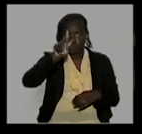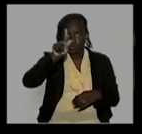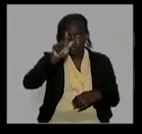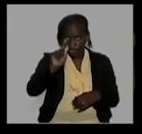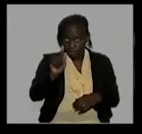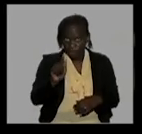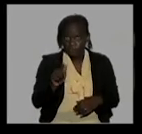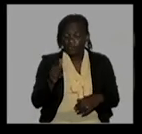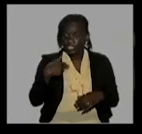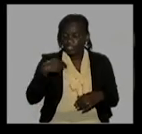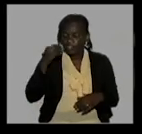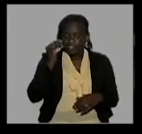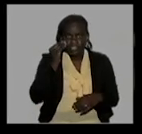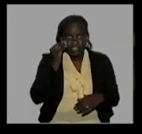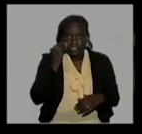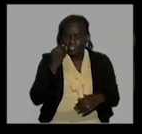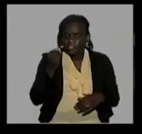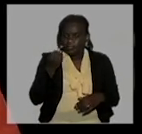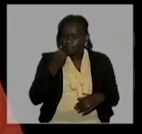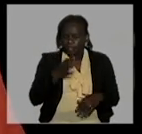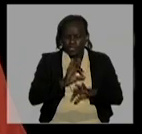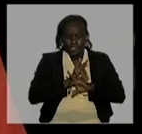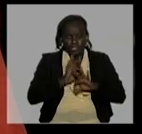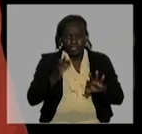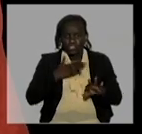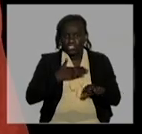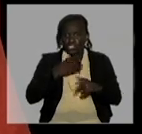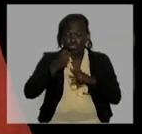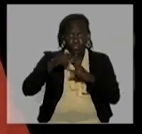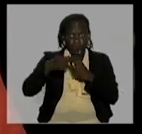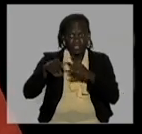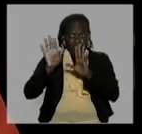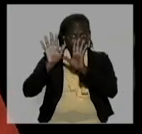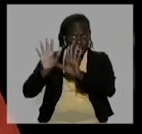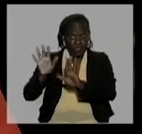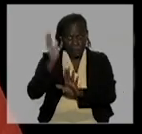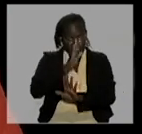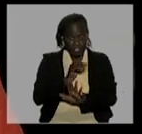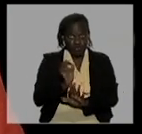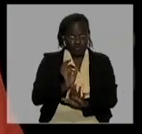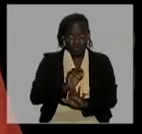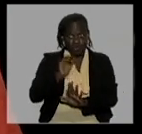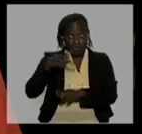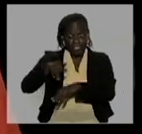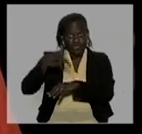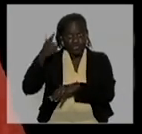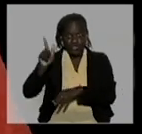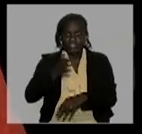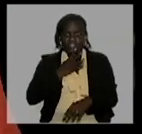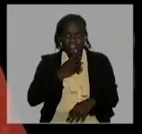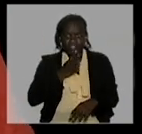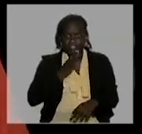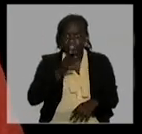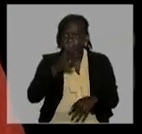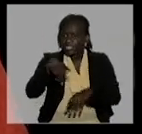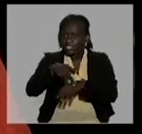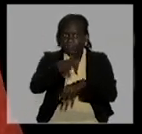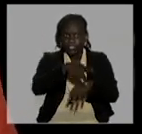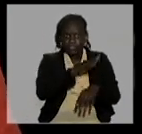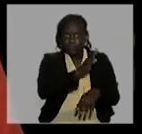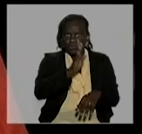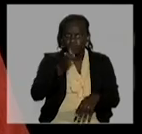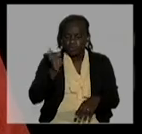Para mim foi uma experiência muito mágica, assim, passar 2 meses quase fora do Brasil, conhecendo